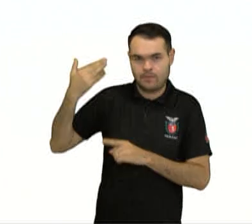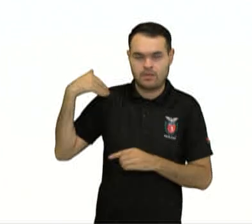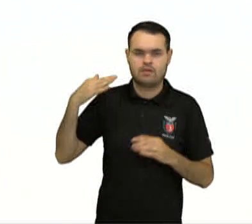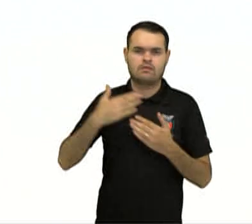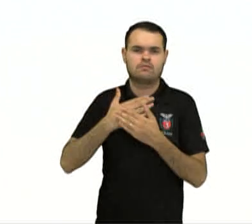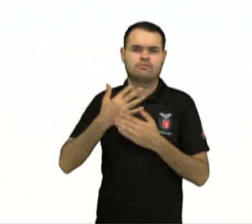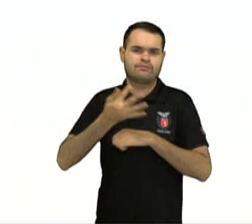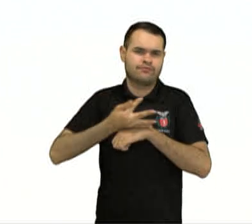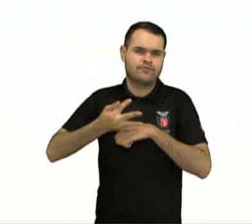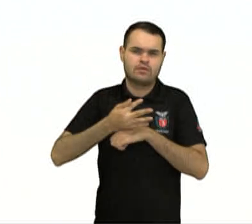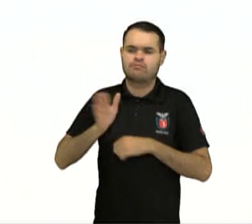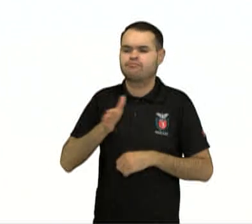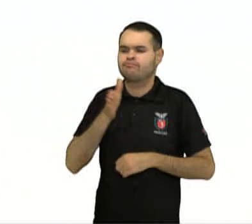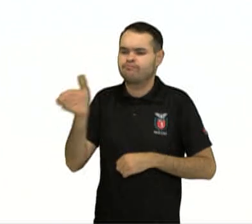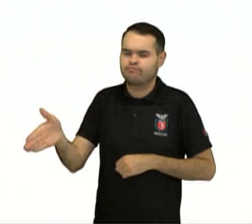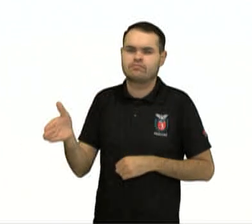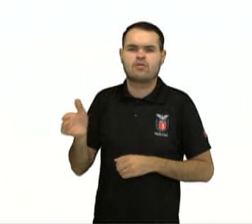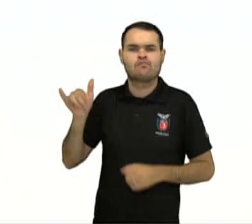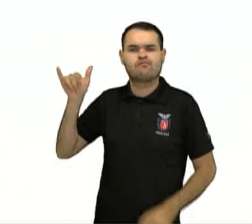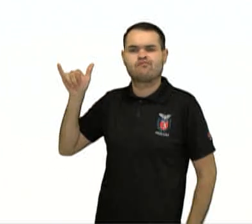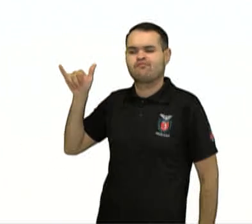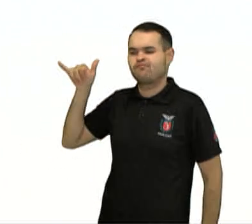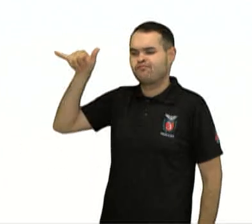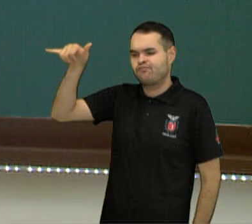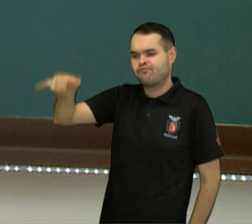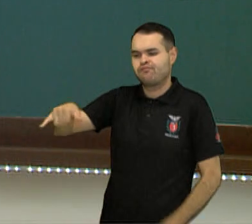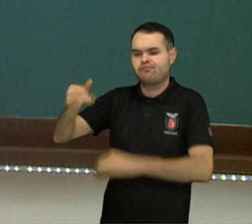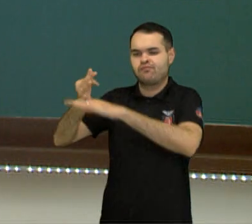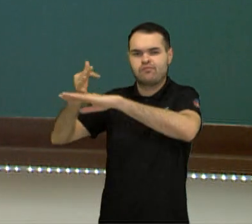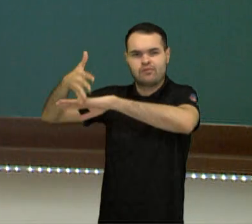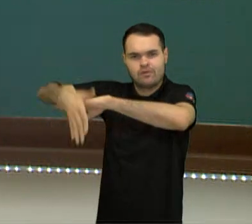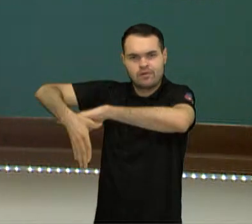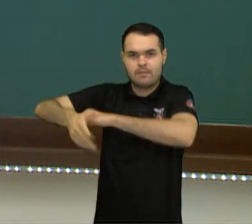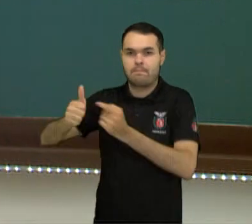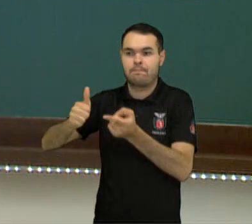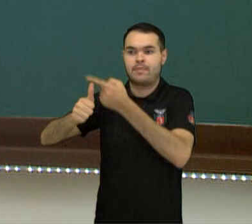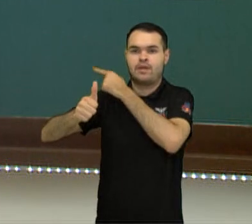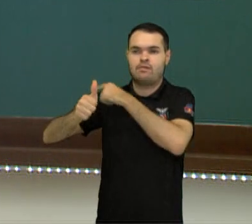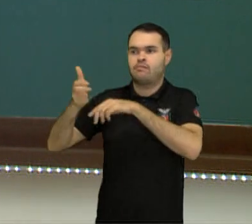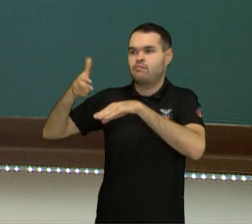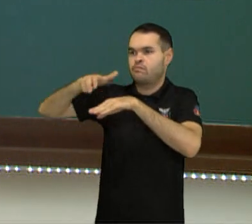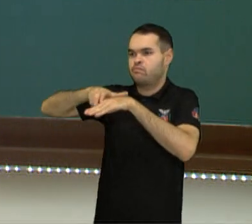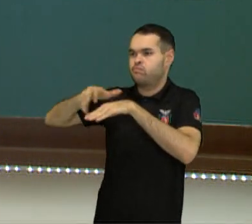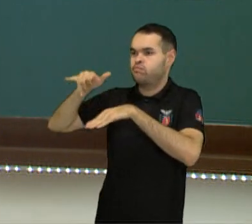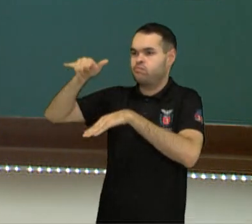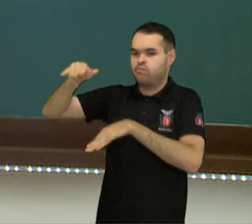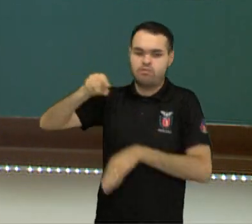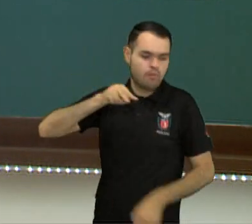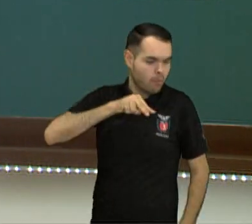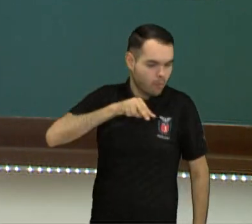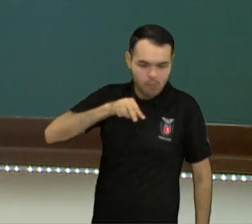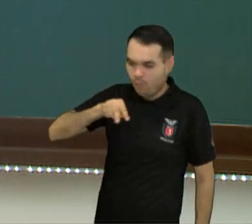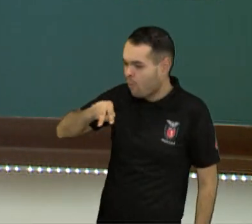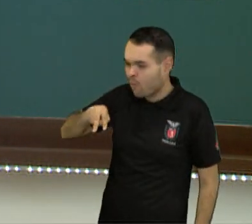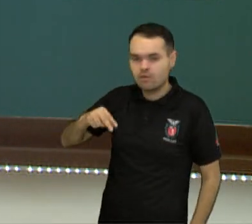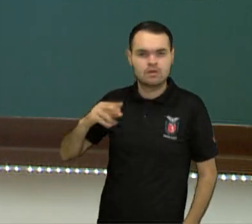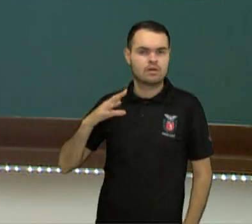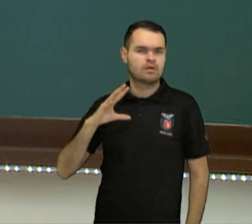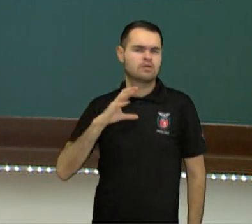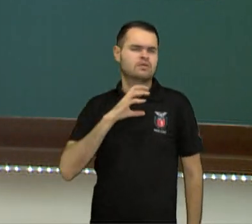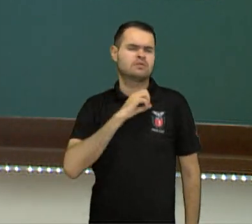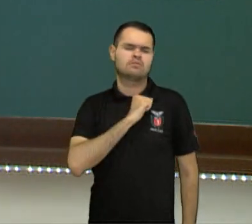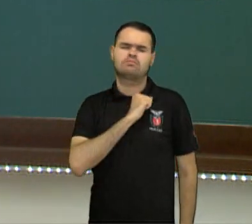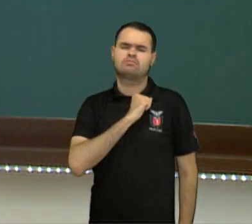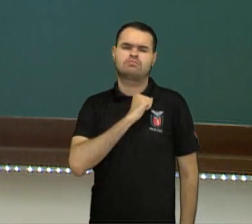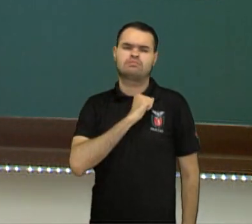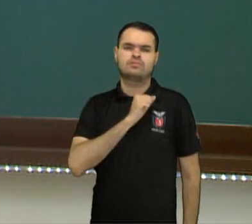visitei Foz. Viajei de avião, foi a primeira vez em um avião e eu amei. Primeiro, eu fui para as